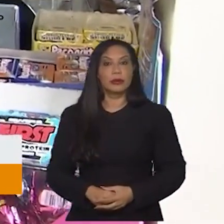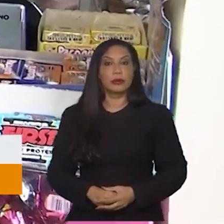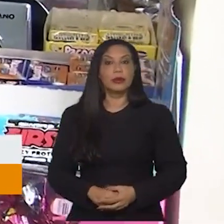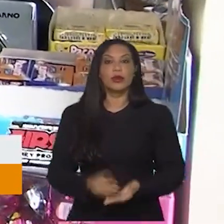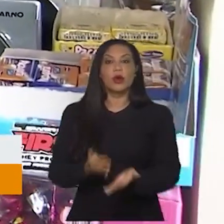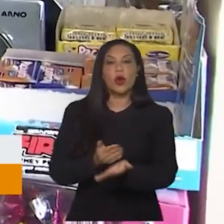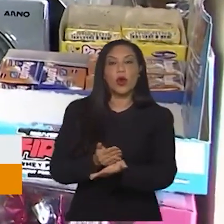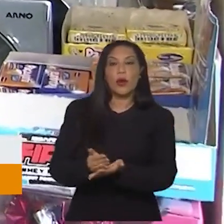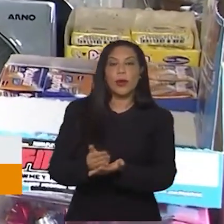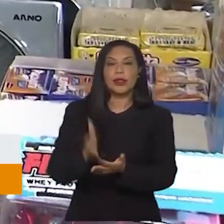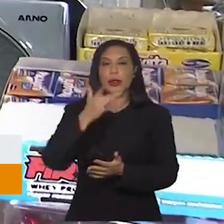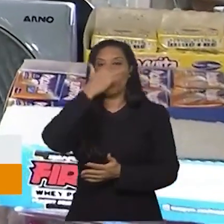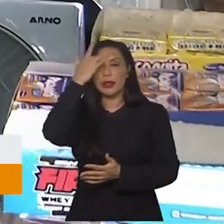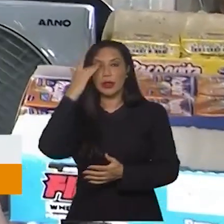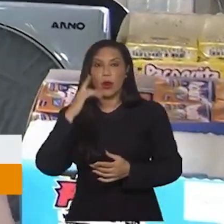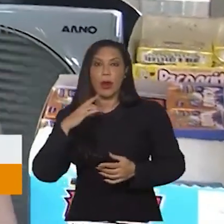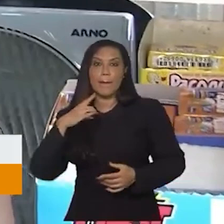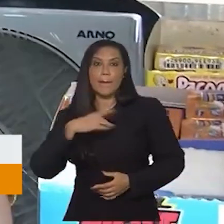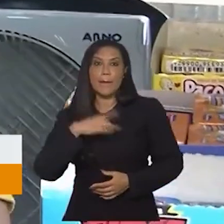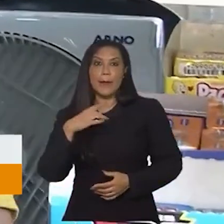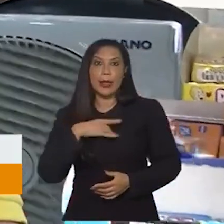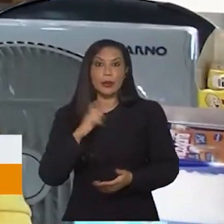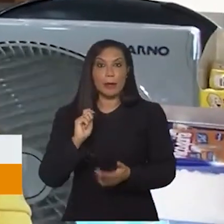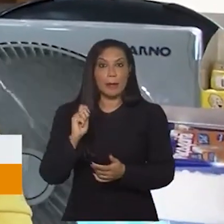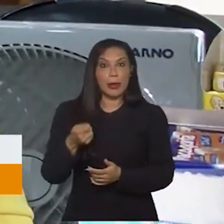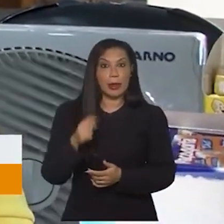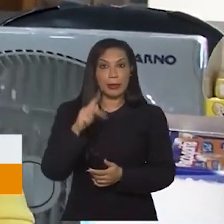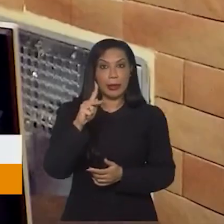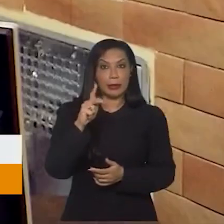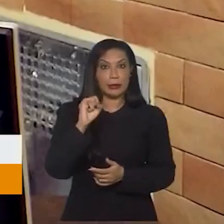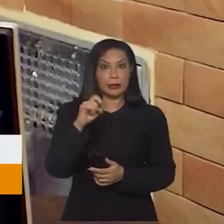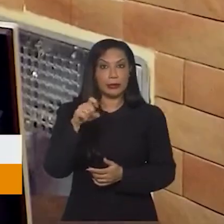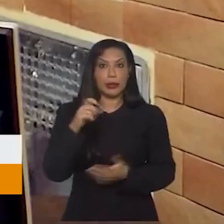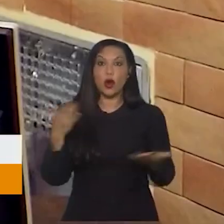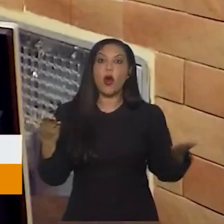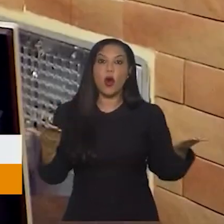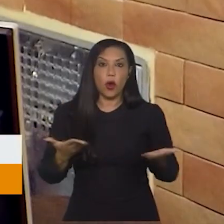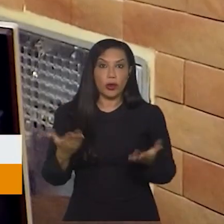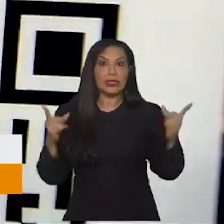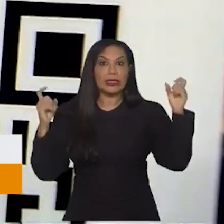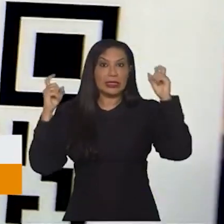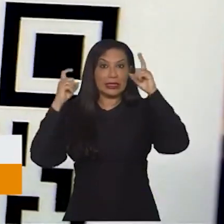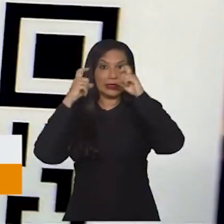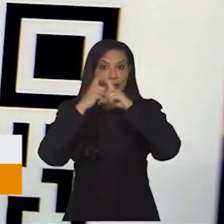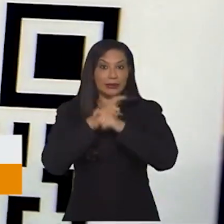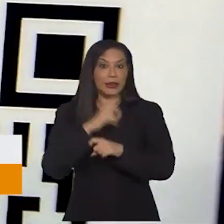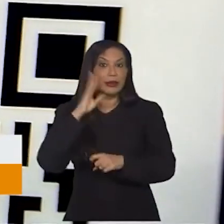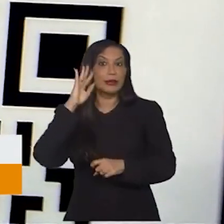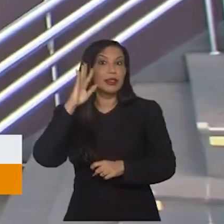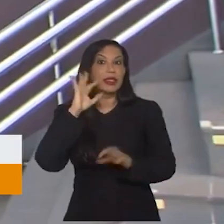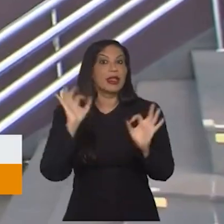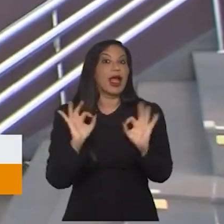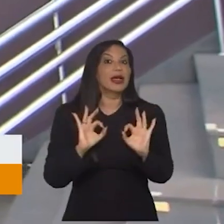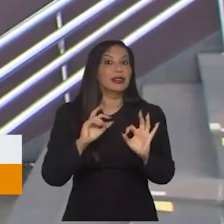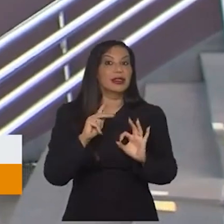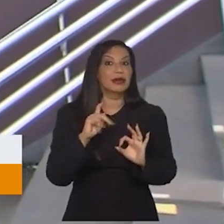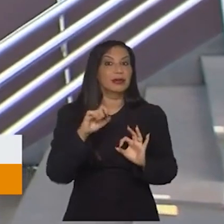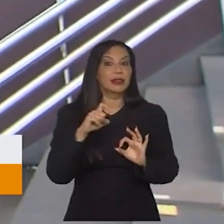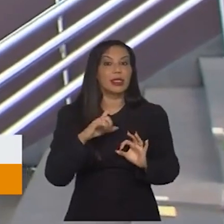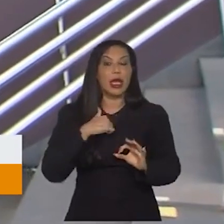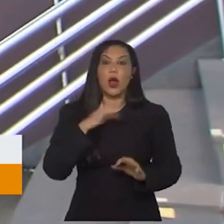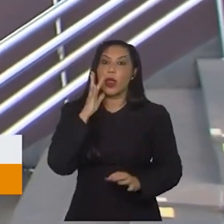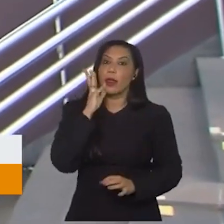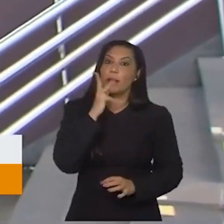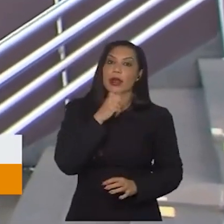no começo muita gente tinha medo de fazer pagamentos pelo PIX, hoje é difícil se imaginar sem ele. Demorei bastante